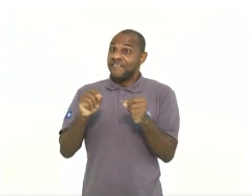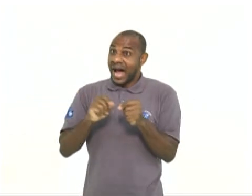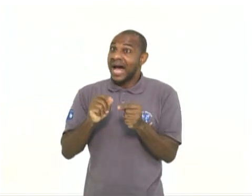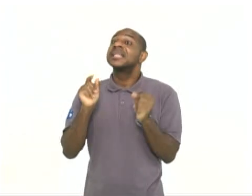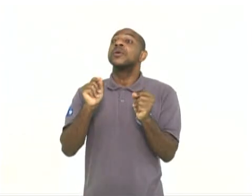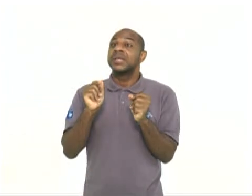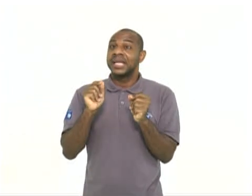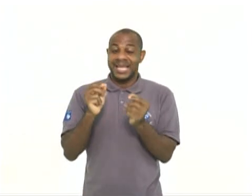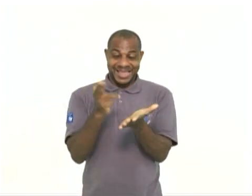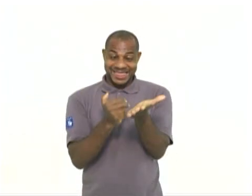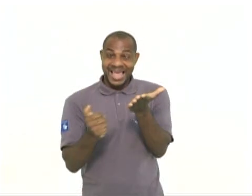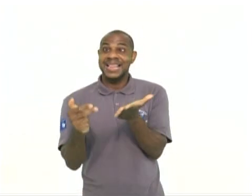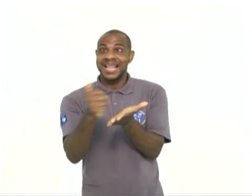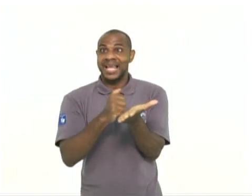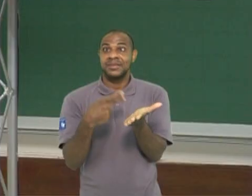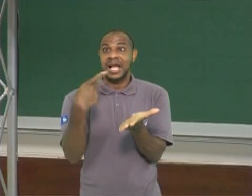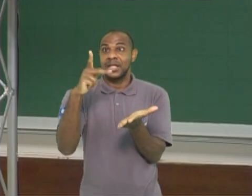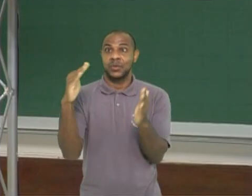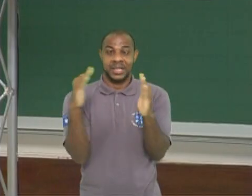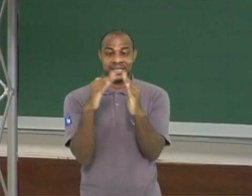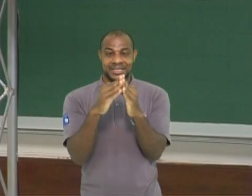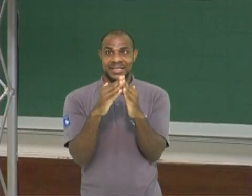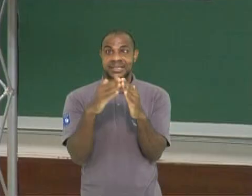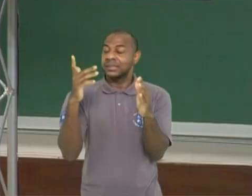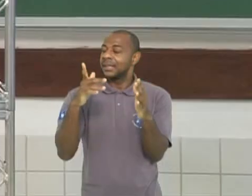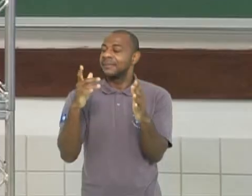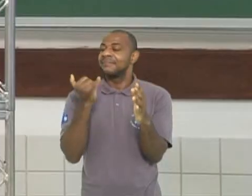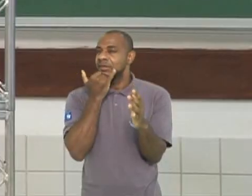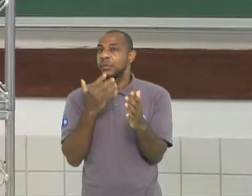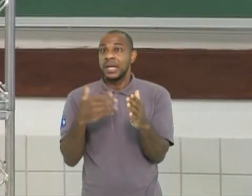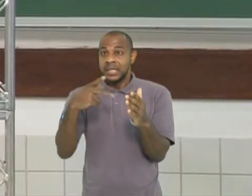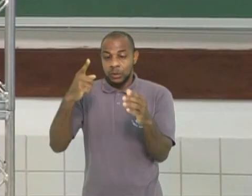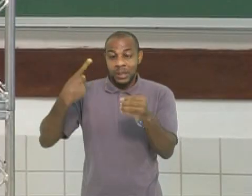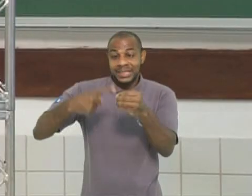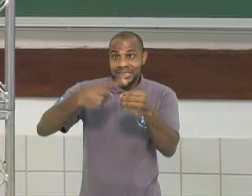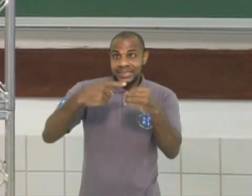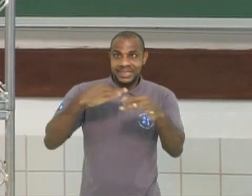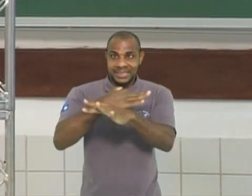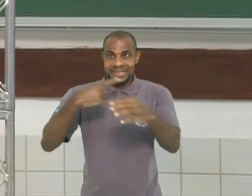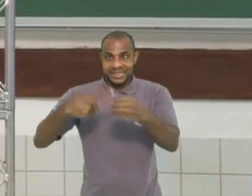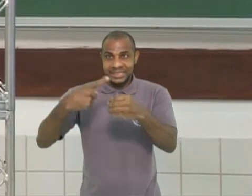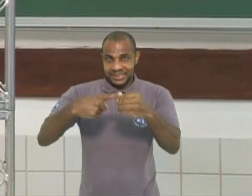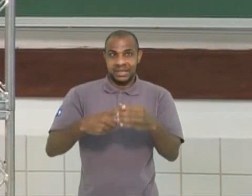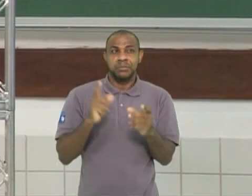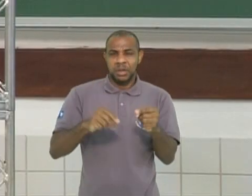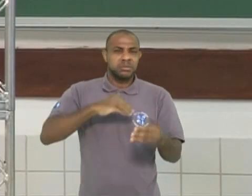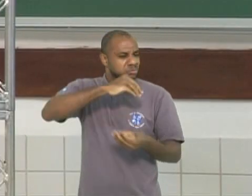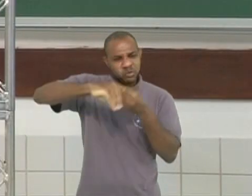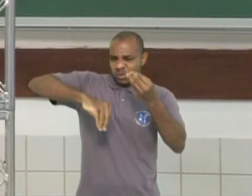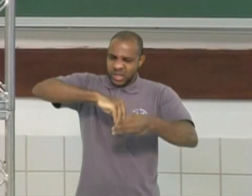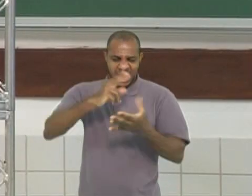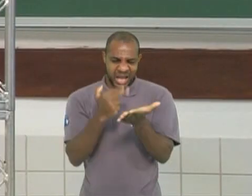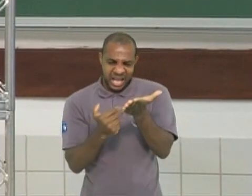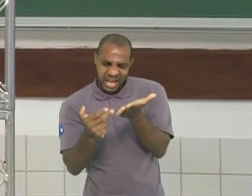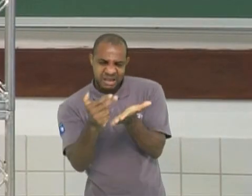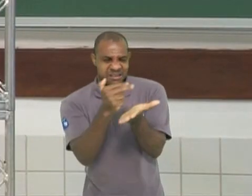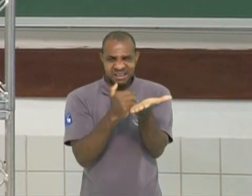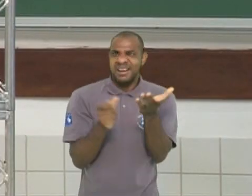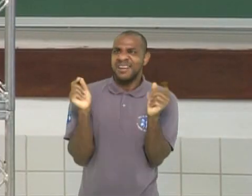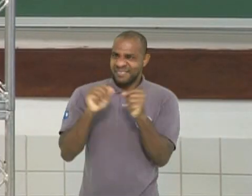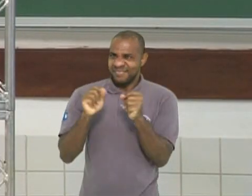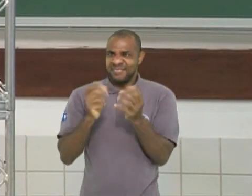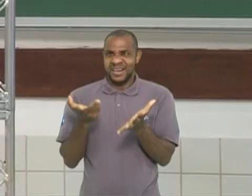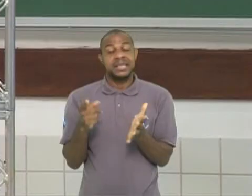que represente a sua cidade. Você pode escolher ali desenhar, misturar esses elementos naturais